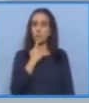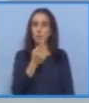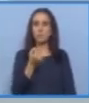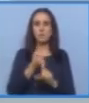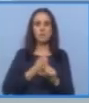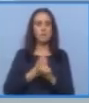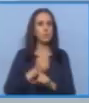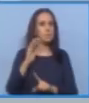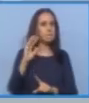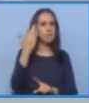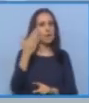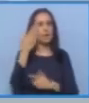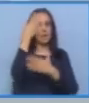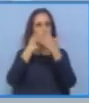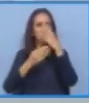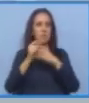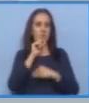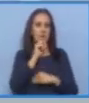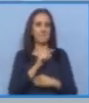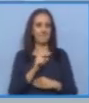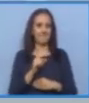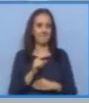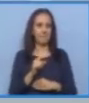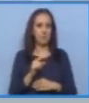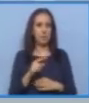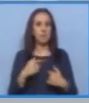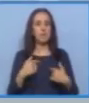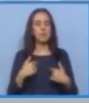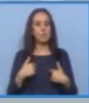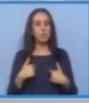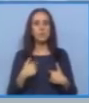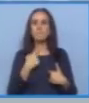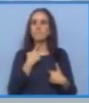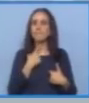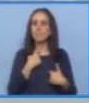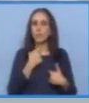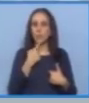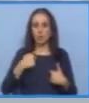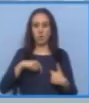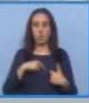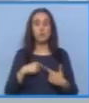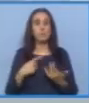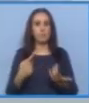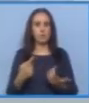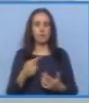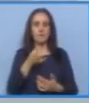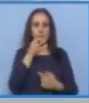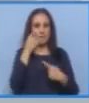ver com a capacidade de aprender. Acho que uma grande tentação nossa, como estamos constantemente a ter que